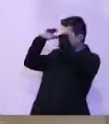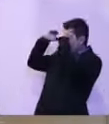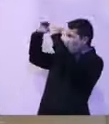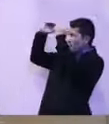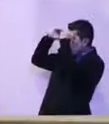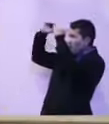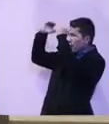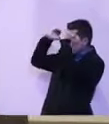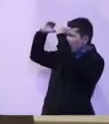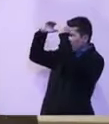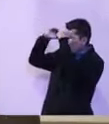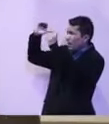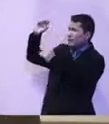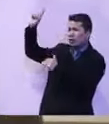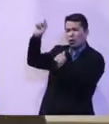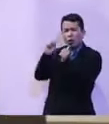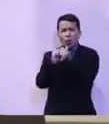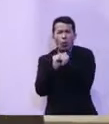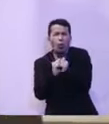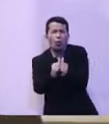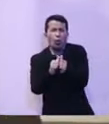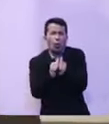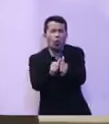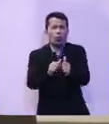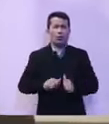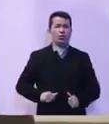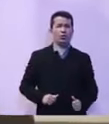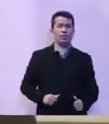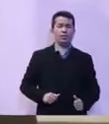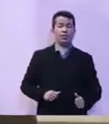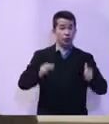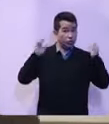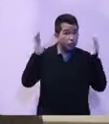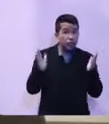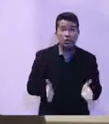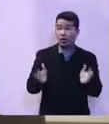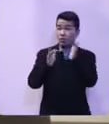ando com ele, então a chave do tesouro foi me